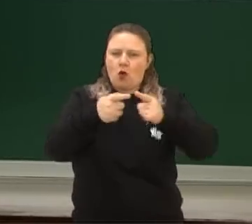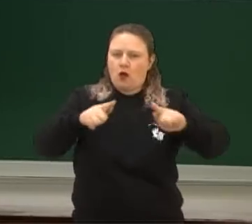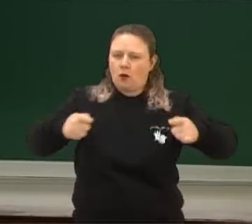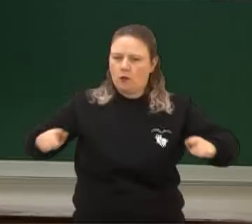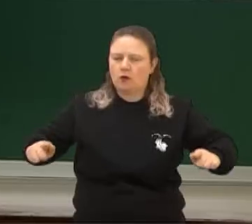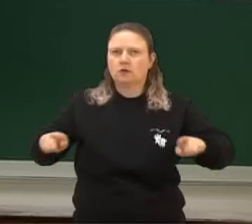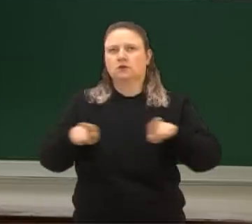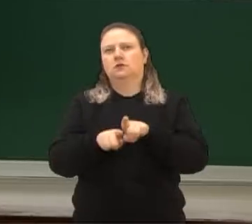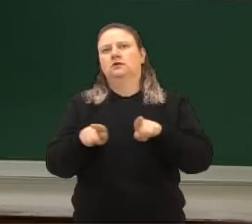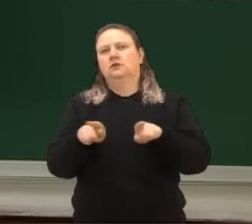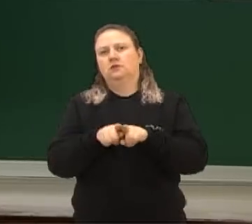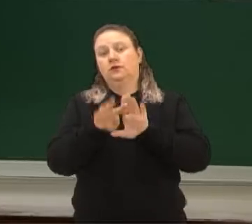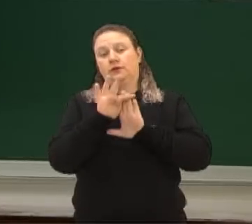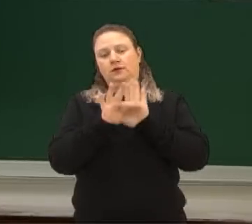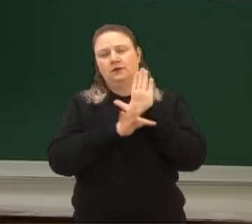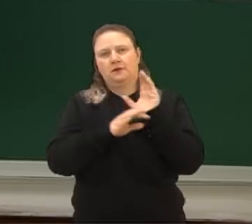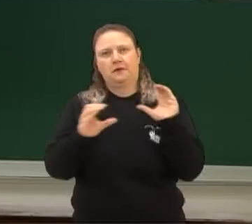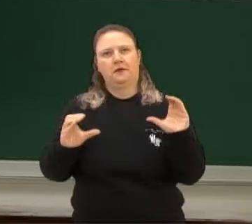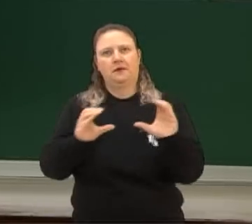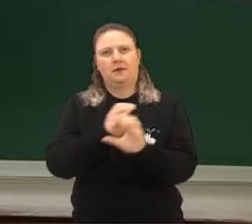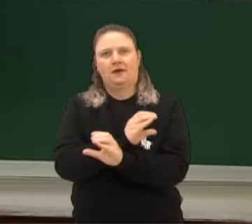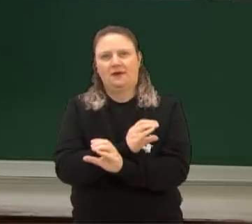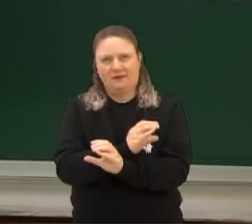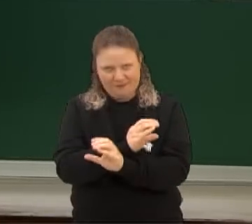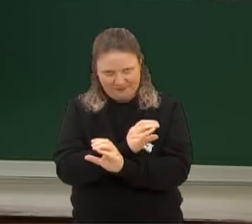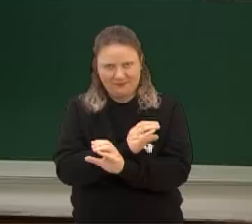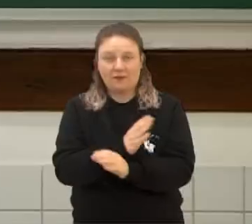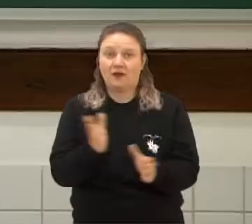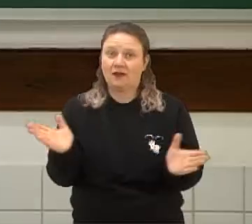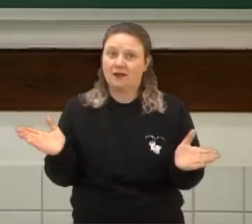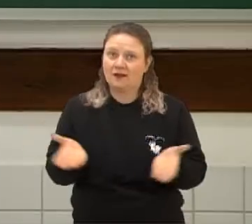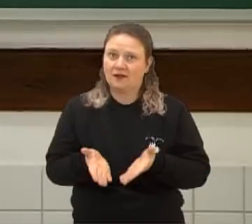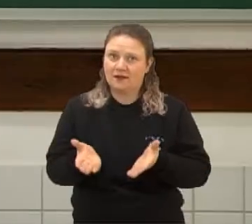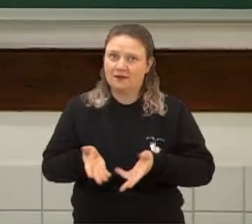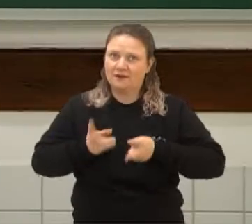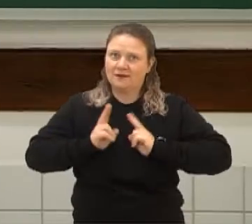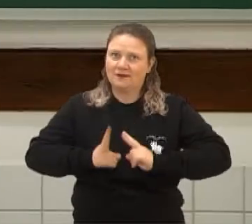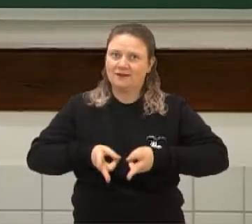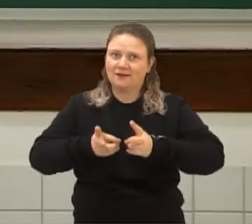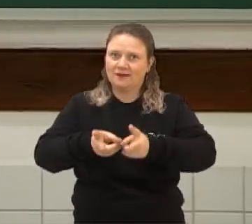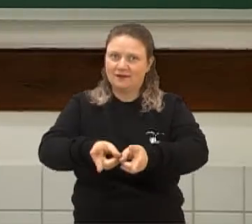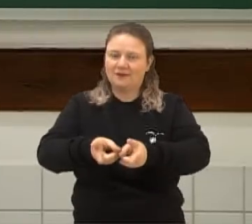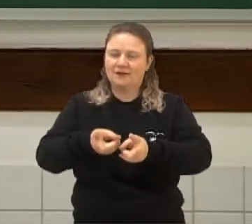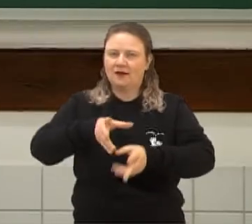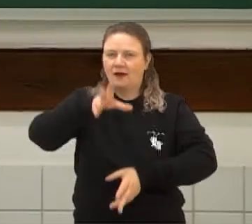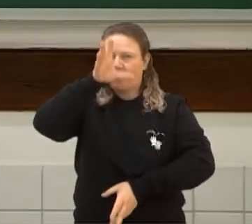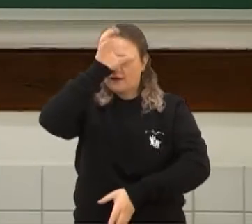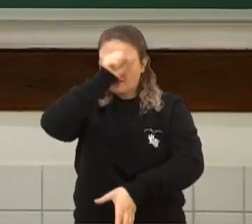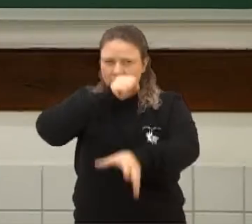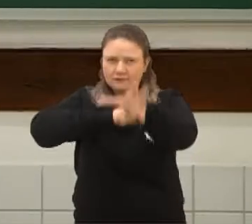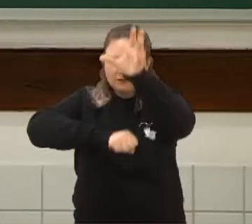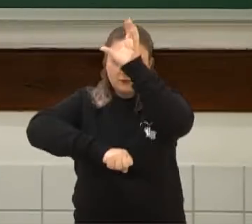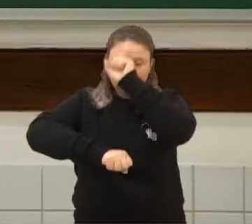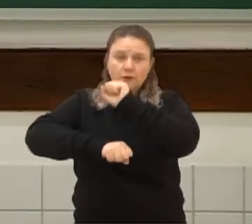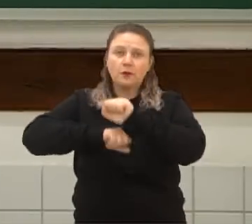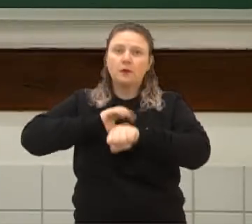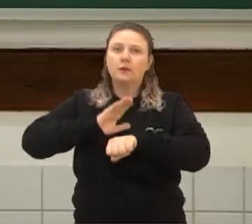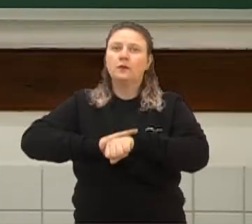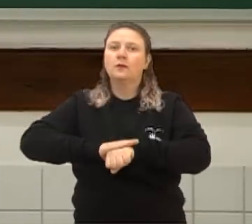completo, né? E vamos continuar aprendendo então sobre o presente perfeito. Hoje a gente vai estudar um pouquinho mais a